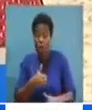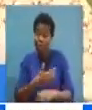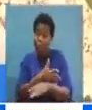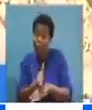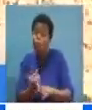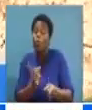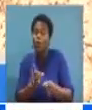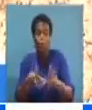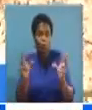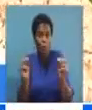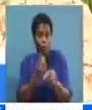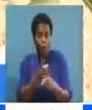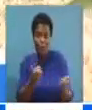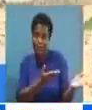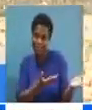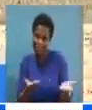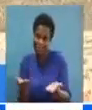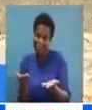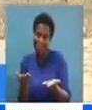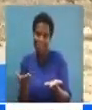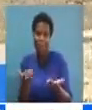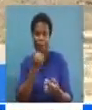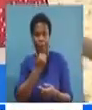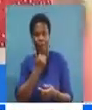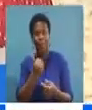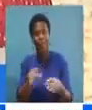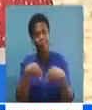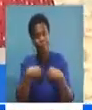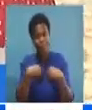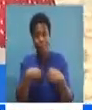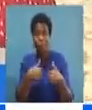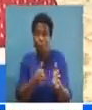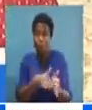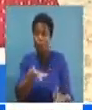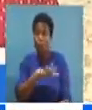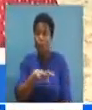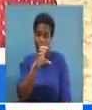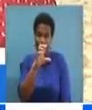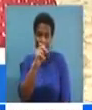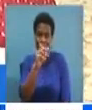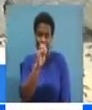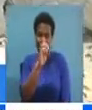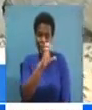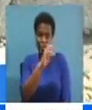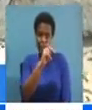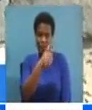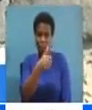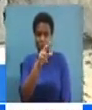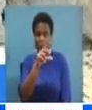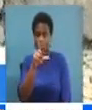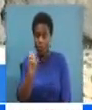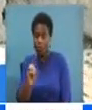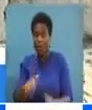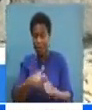nos recebemos de braços abertos e nós não ganha, Cascabulho ganha bastante por tem emprego para tudo